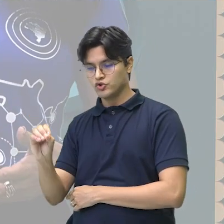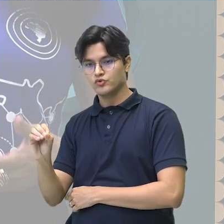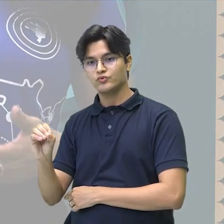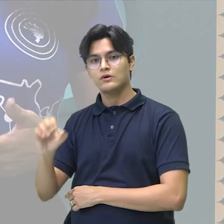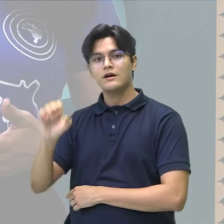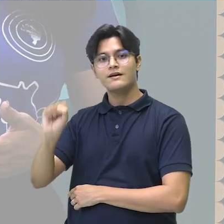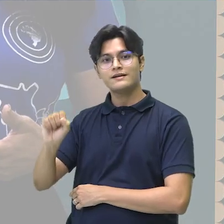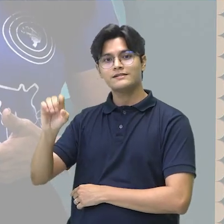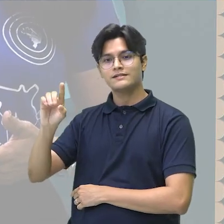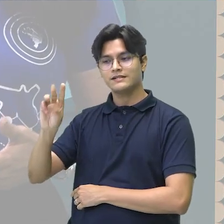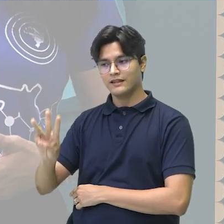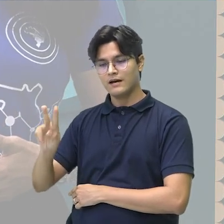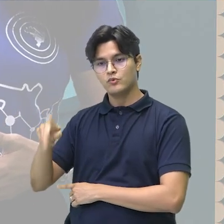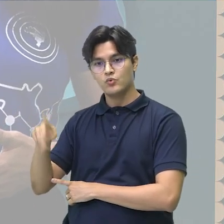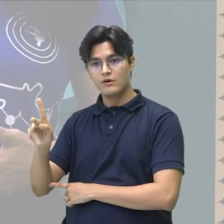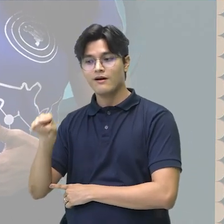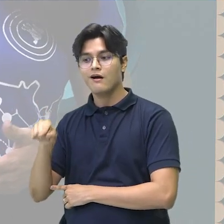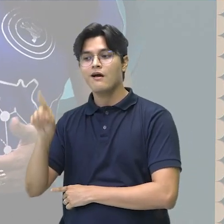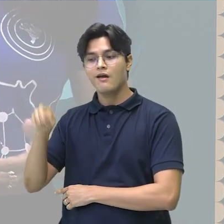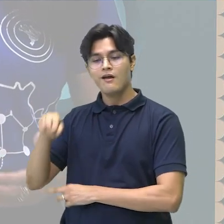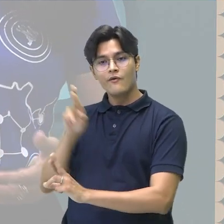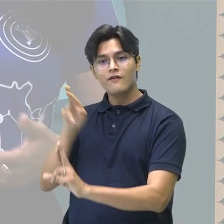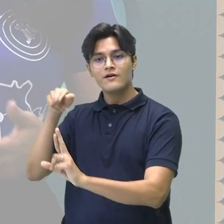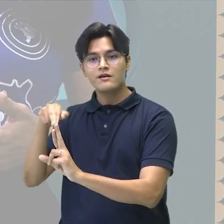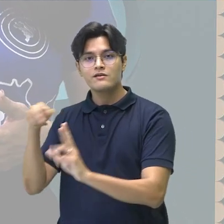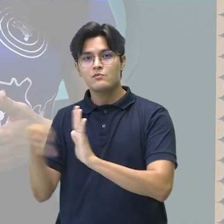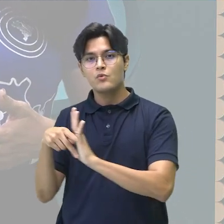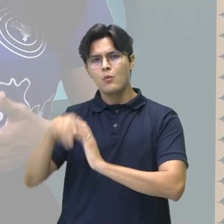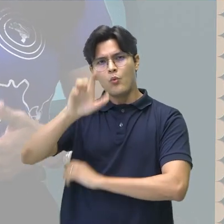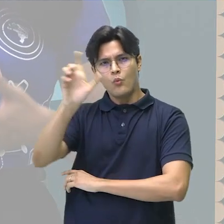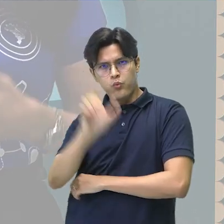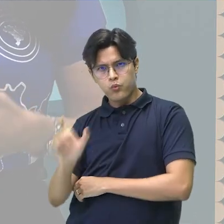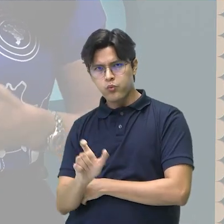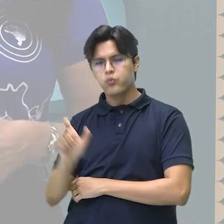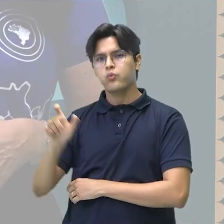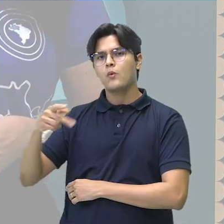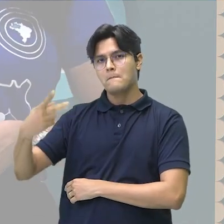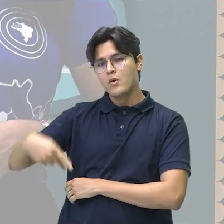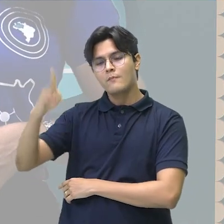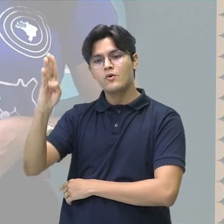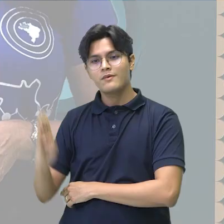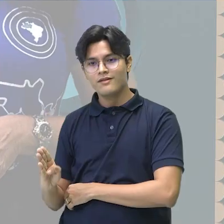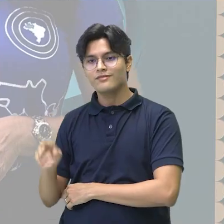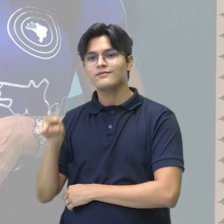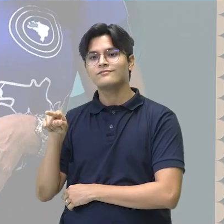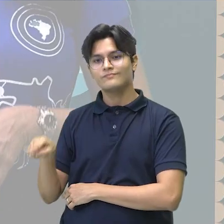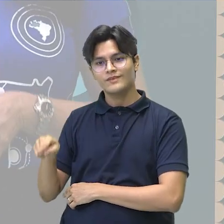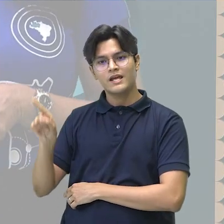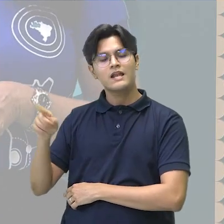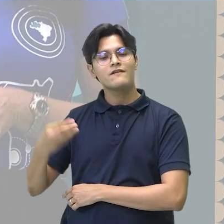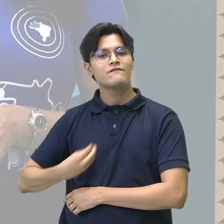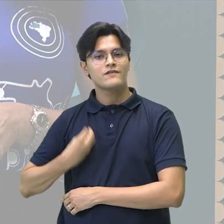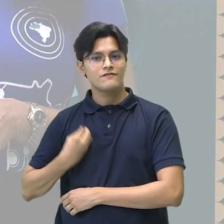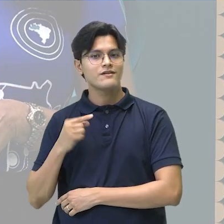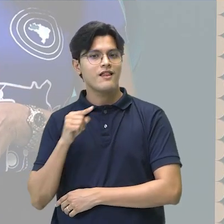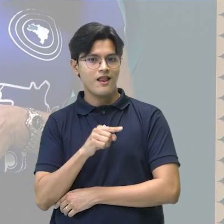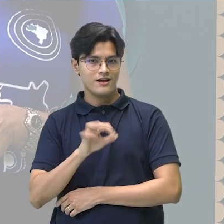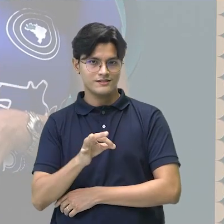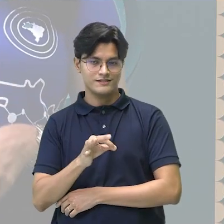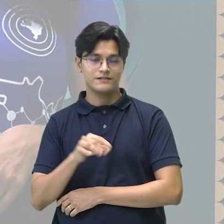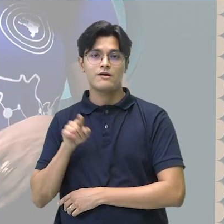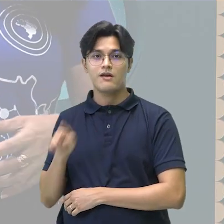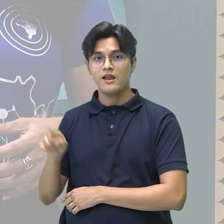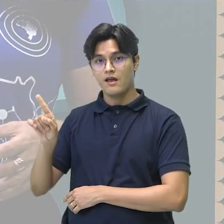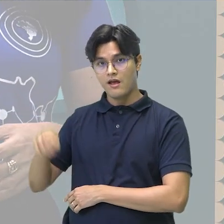das referências do grafite brasileiro, dentro e fora do país, é morador dos prazeres, curador do